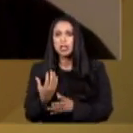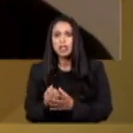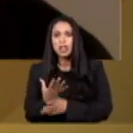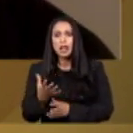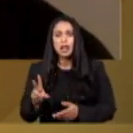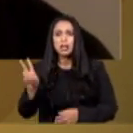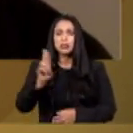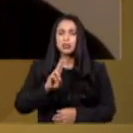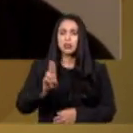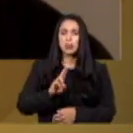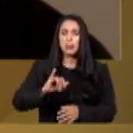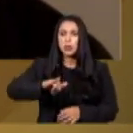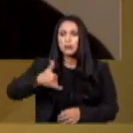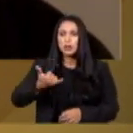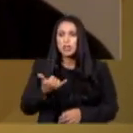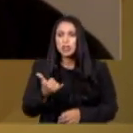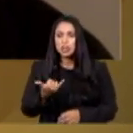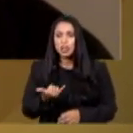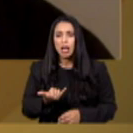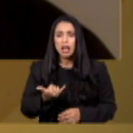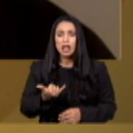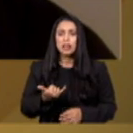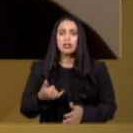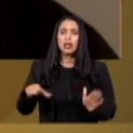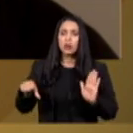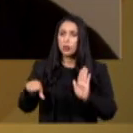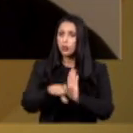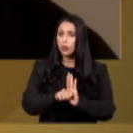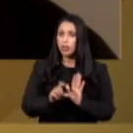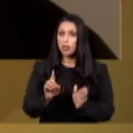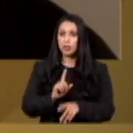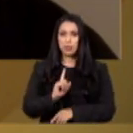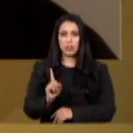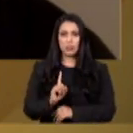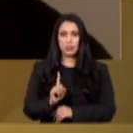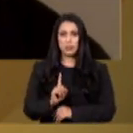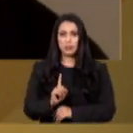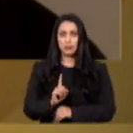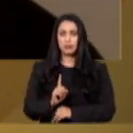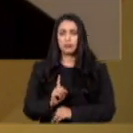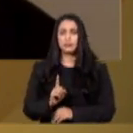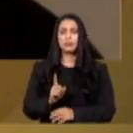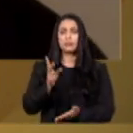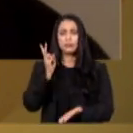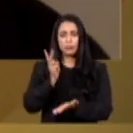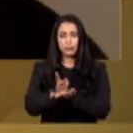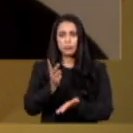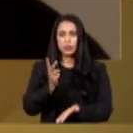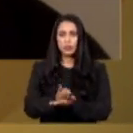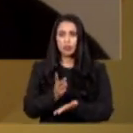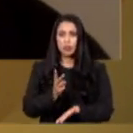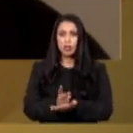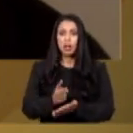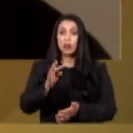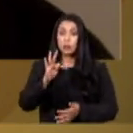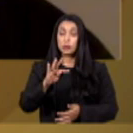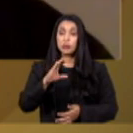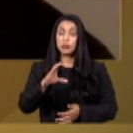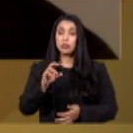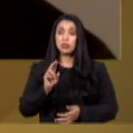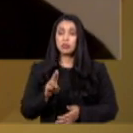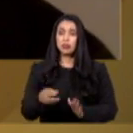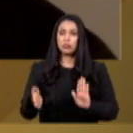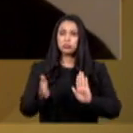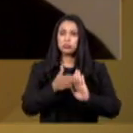utilizada com super fuso para caixa de frases é a mesma linha é a tua prima trazida pelos precisa usar